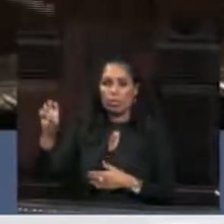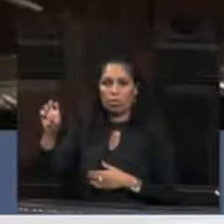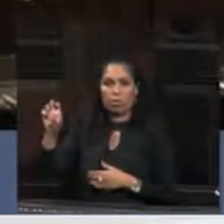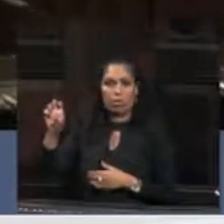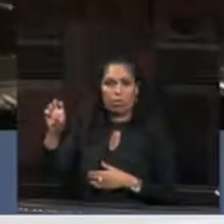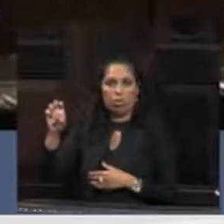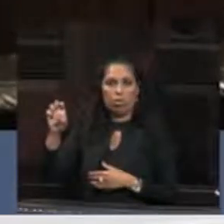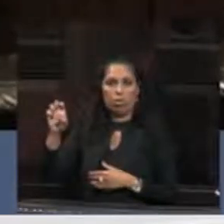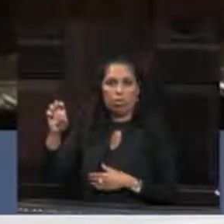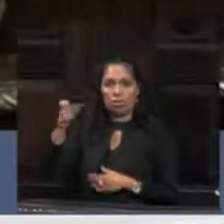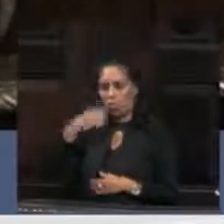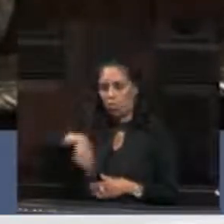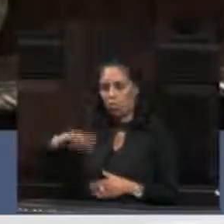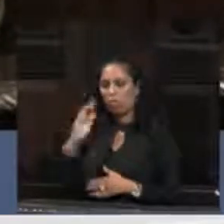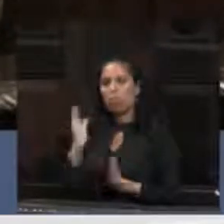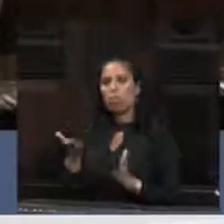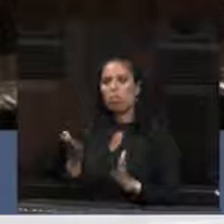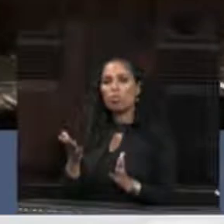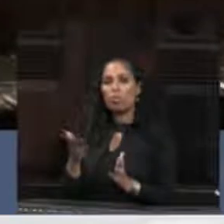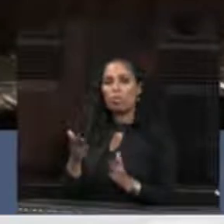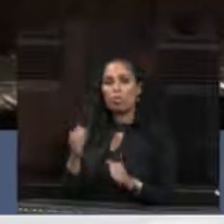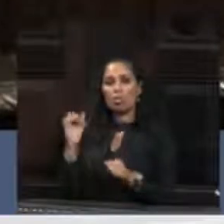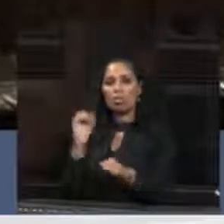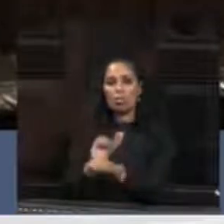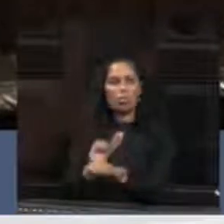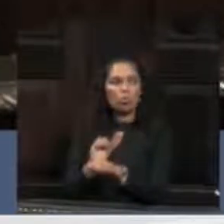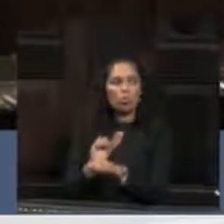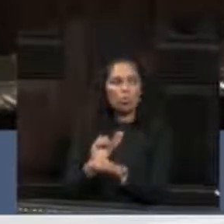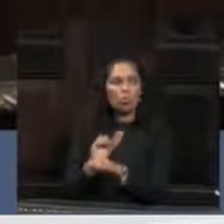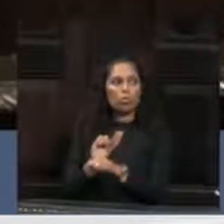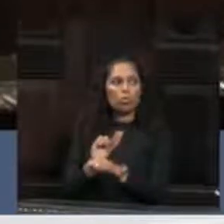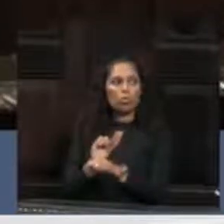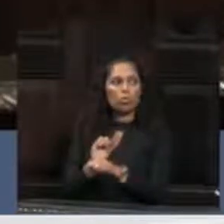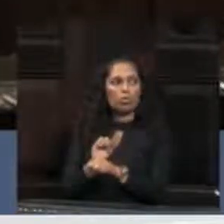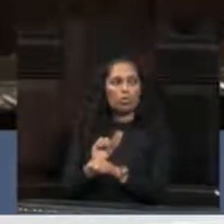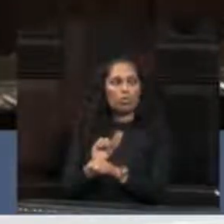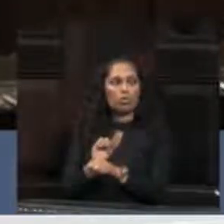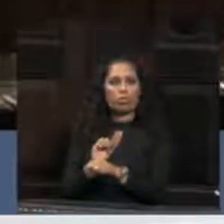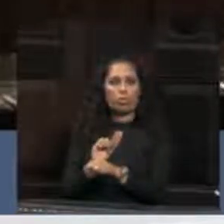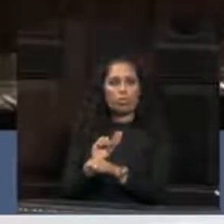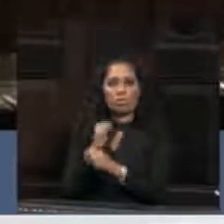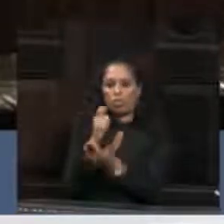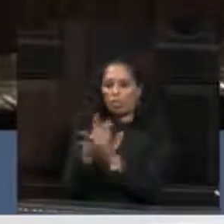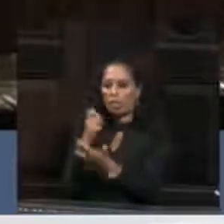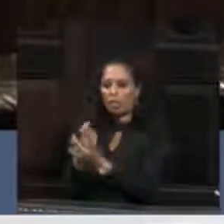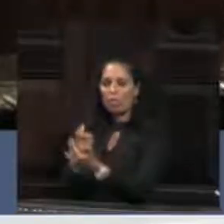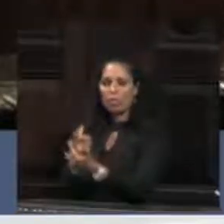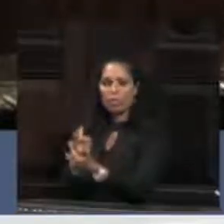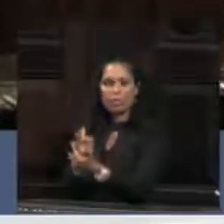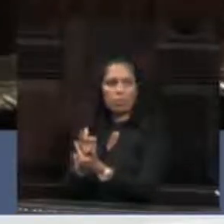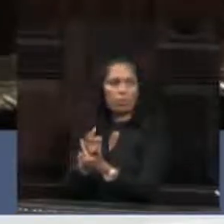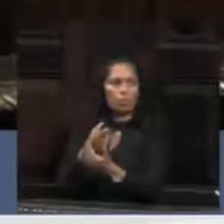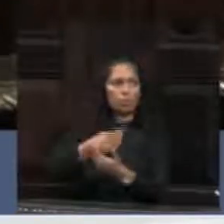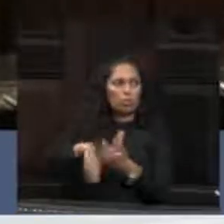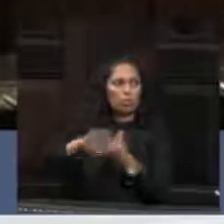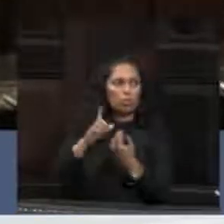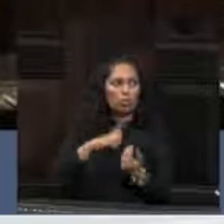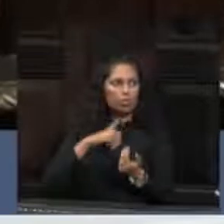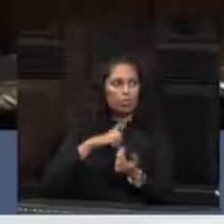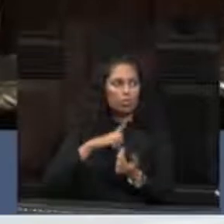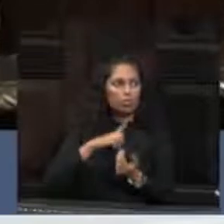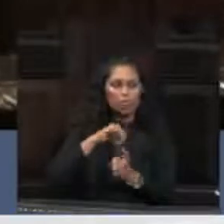gastos públicos por 20 anos. Nós já estamos em curso com uma